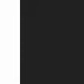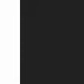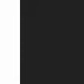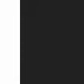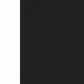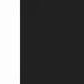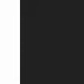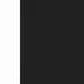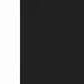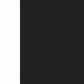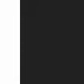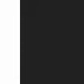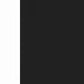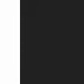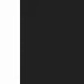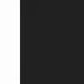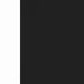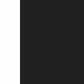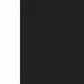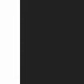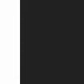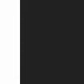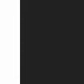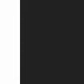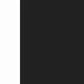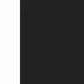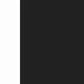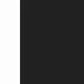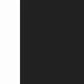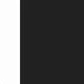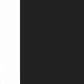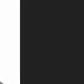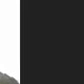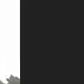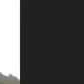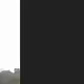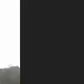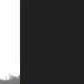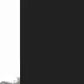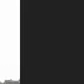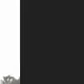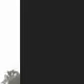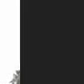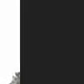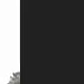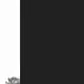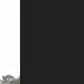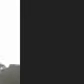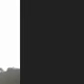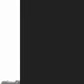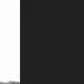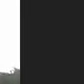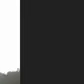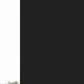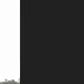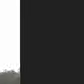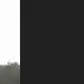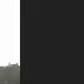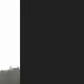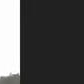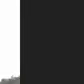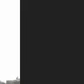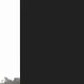sindicato, André. Tudo isso fortalece a luta, como você sabe. Sim. Gilce, inclusive, logo no começo da